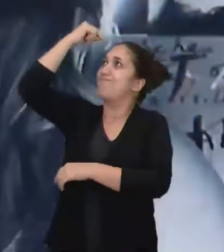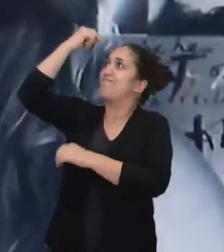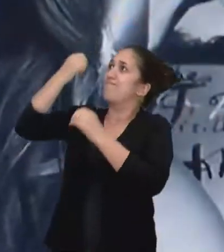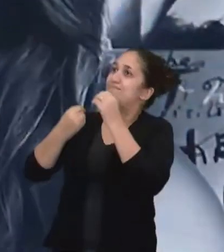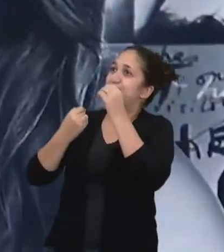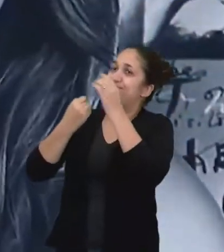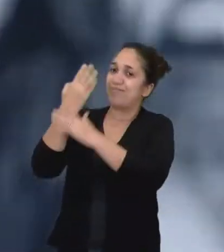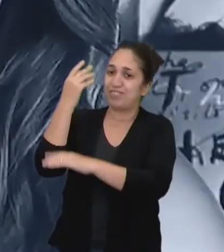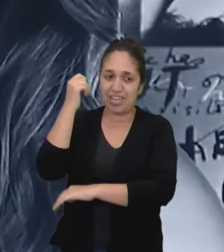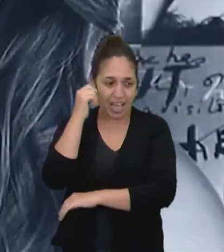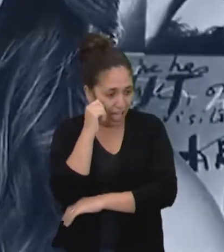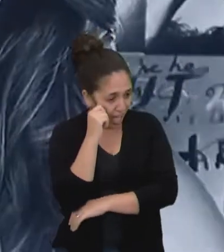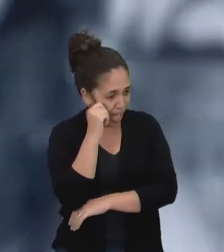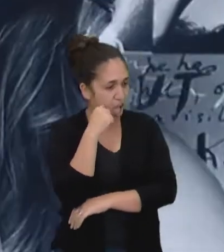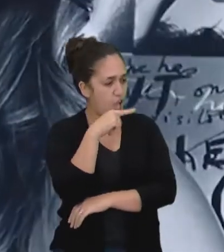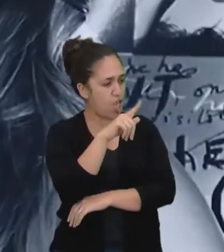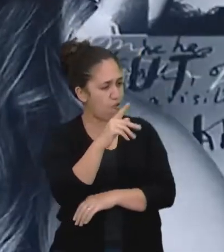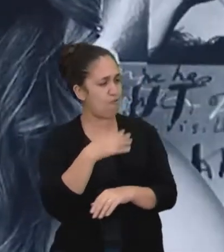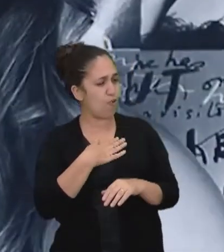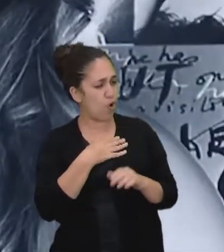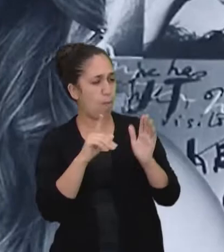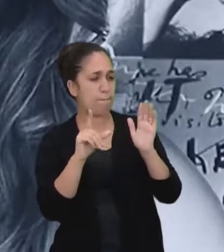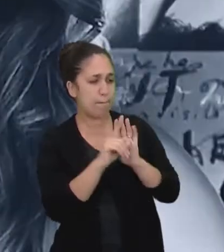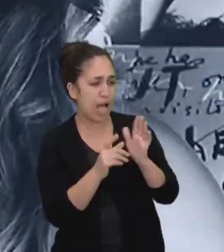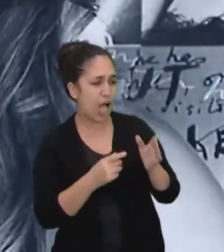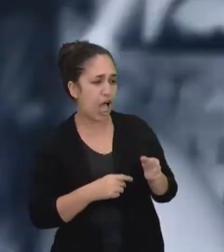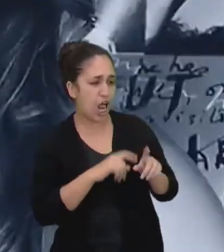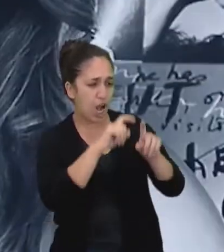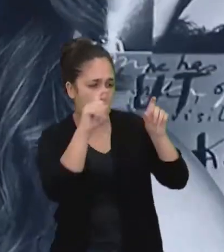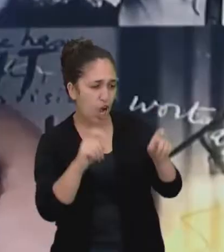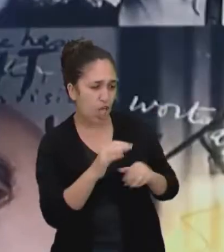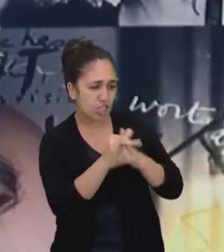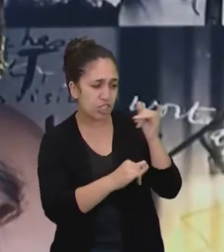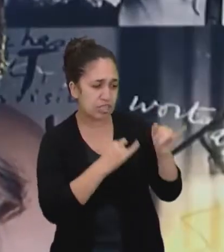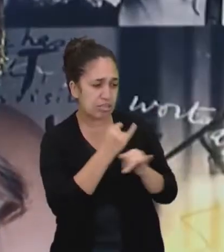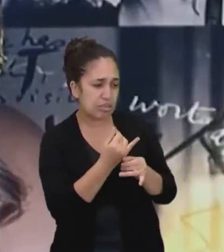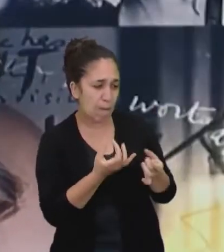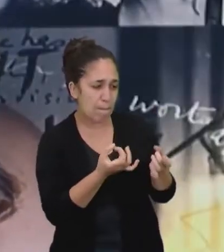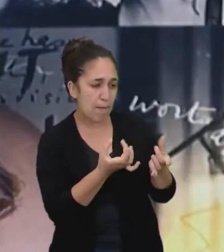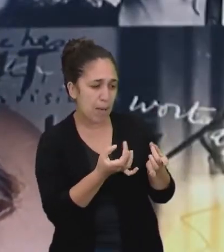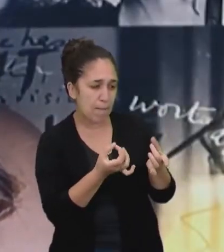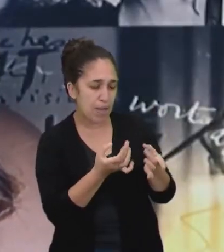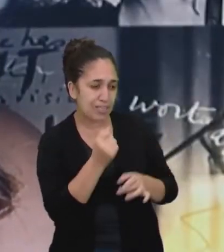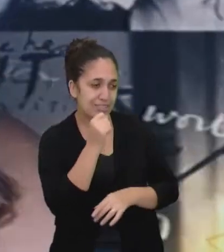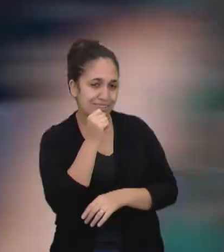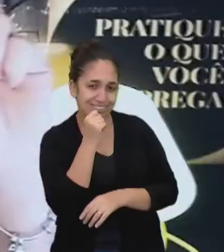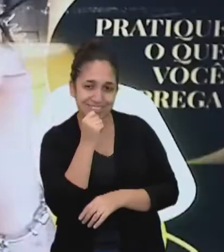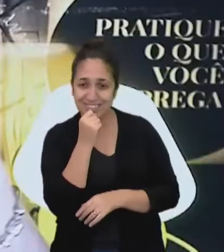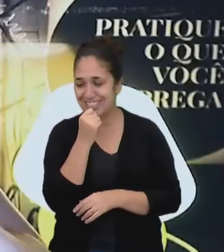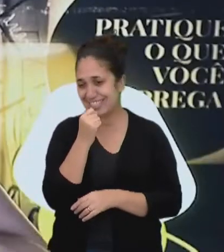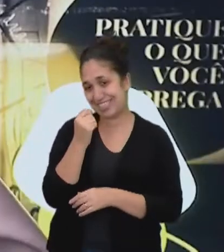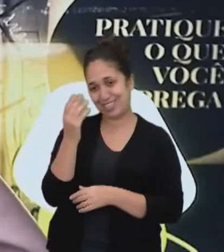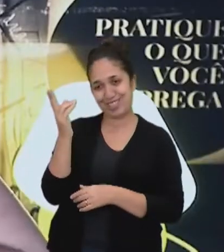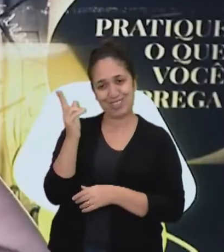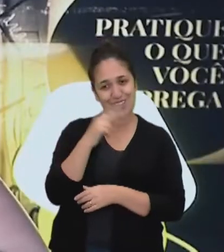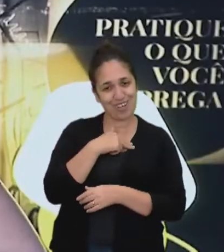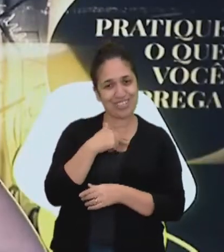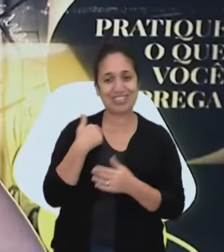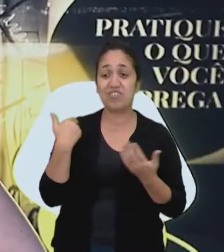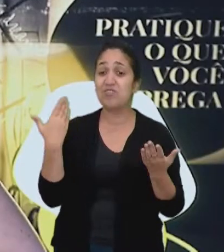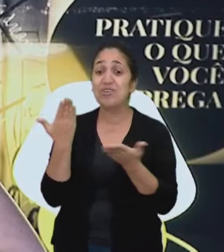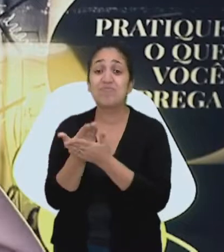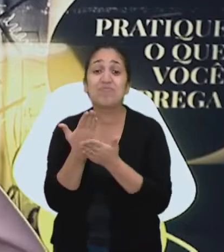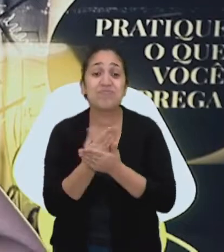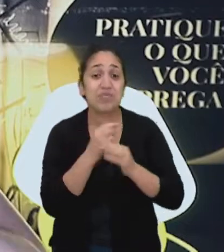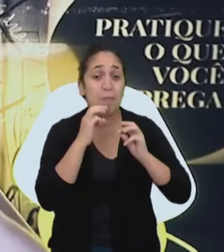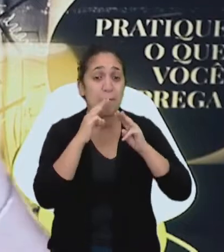ideia. Vou montar um e-commerce para desovar esse estoque gigantesco. Uma brilhante ideia de jirico, né? E aí fui estudar